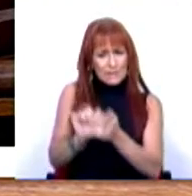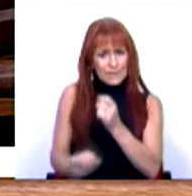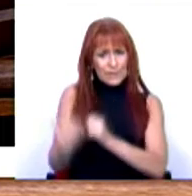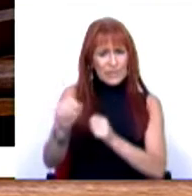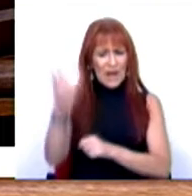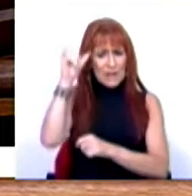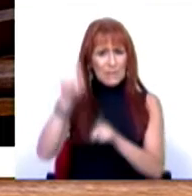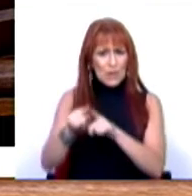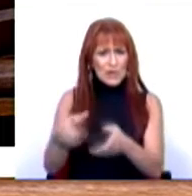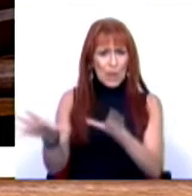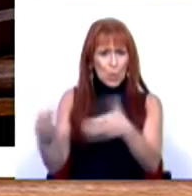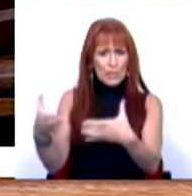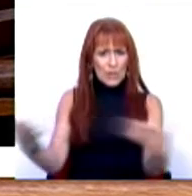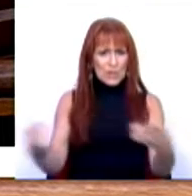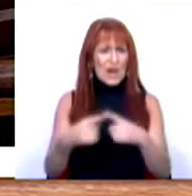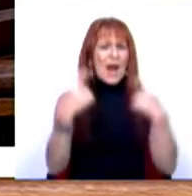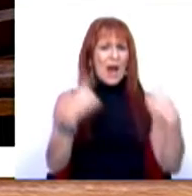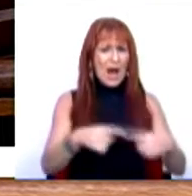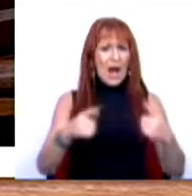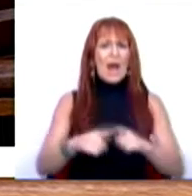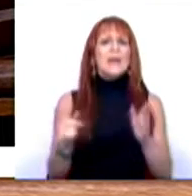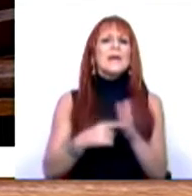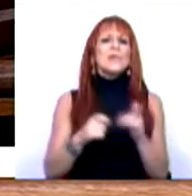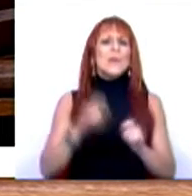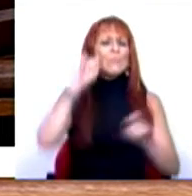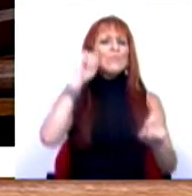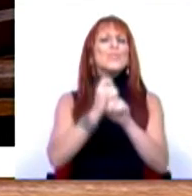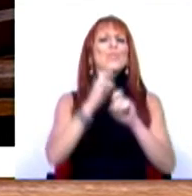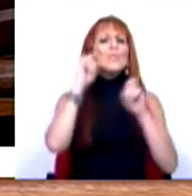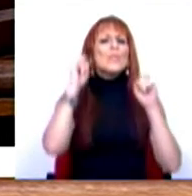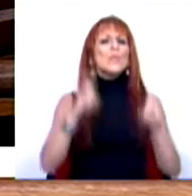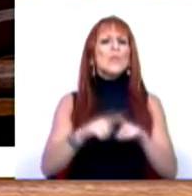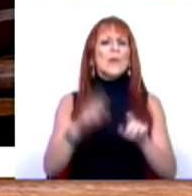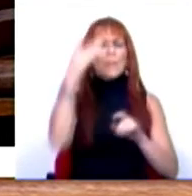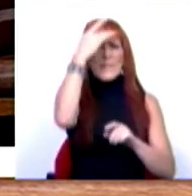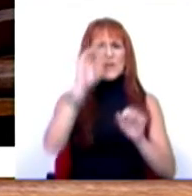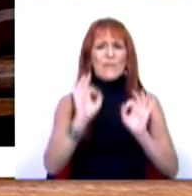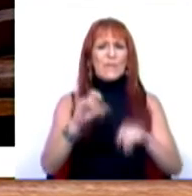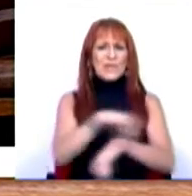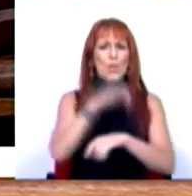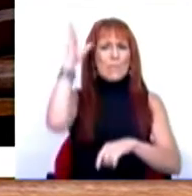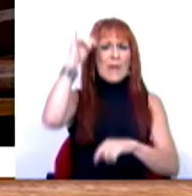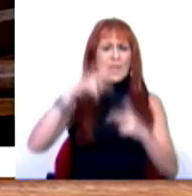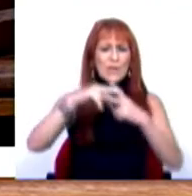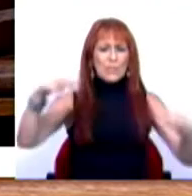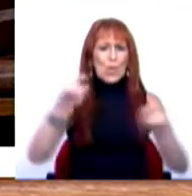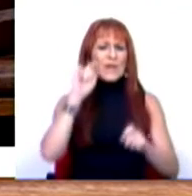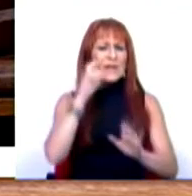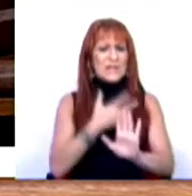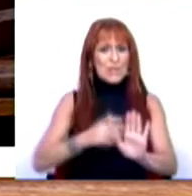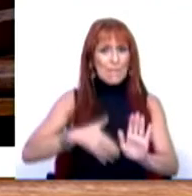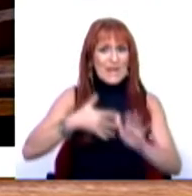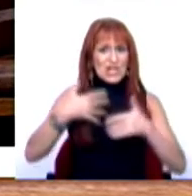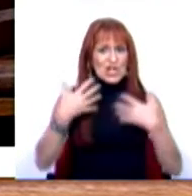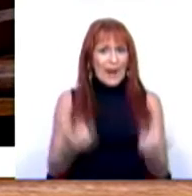ter um animal comunitário. Há, assim, a necessidade de supervisão de parecer favorável do médico veterinário municipal, de forma a salvaguardar o